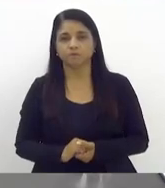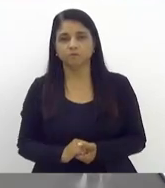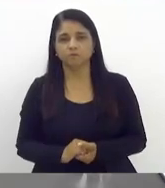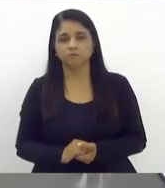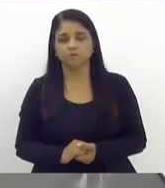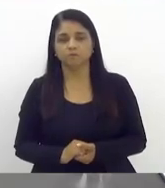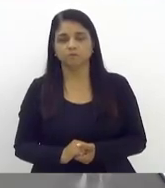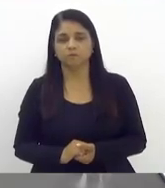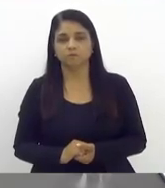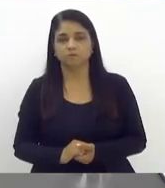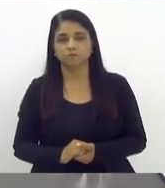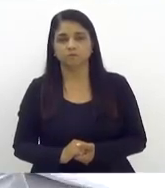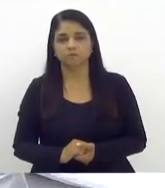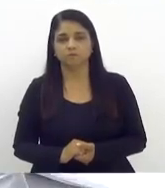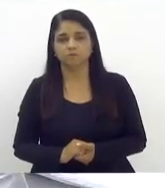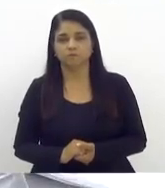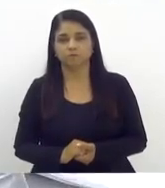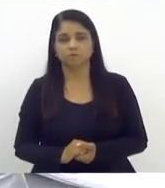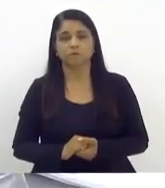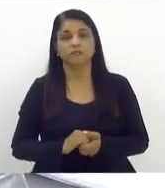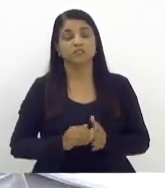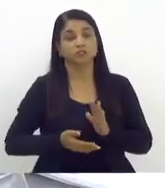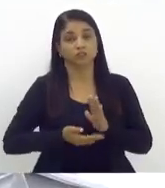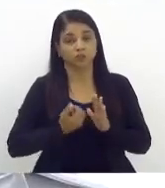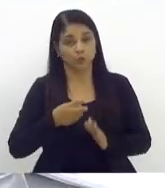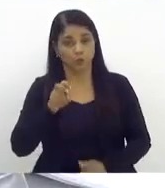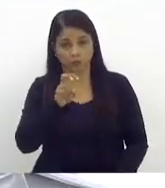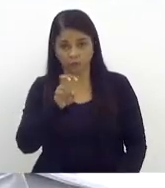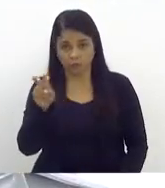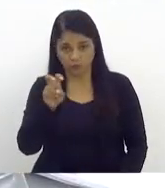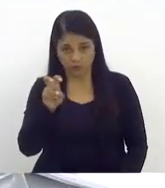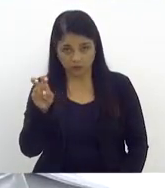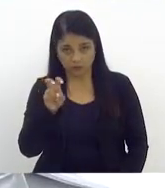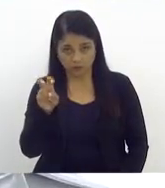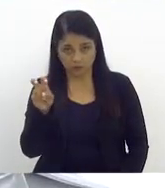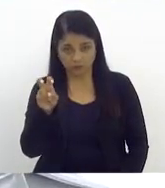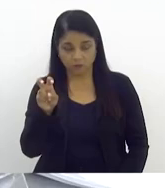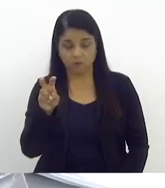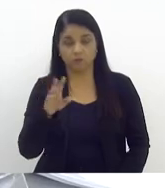Então, quais são os que estão retirados? 55.